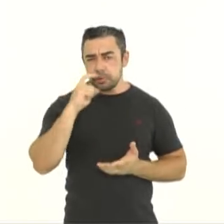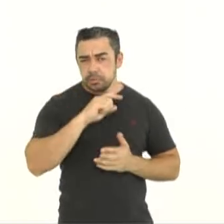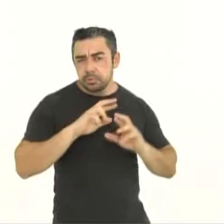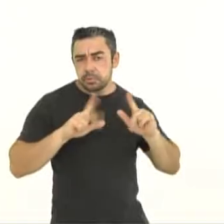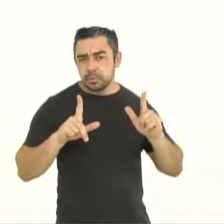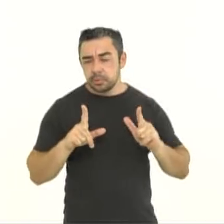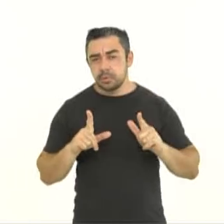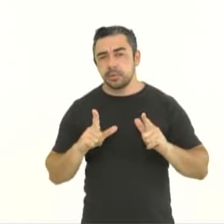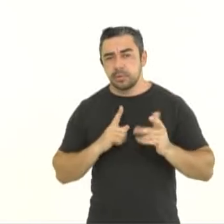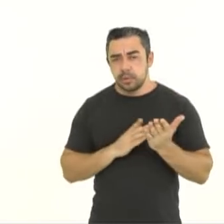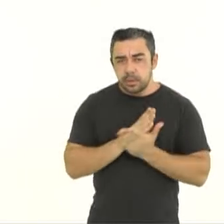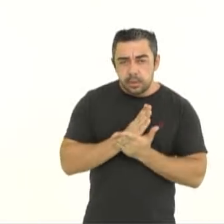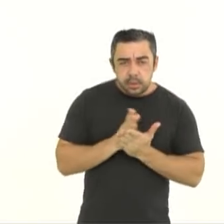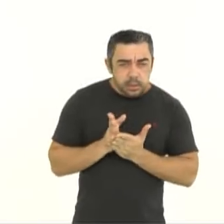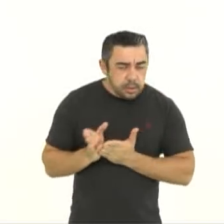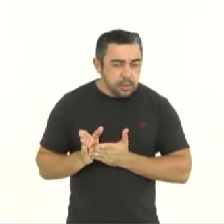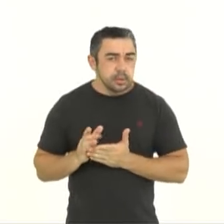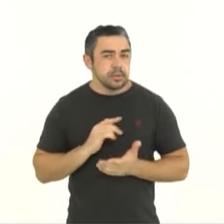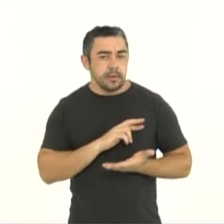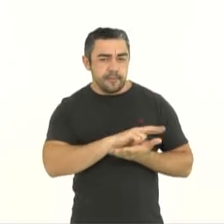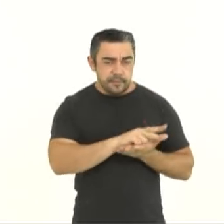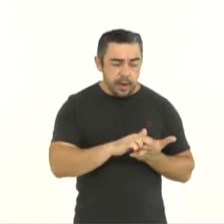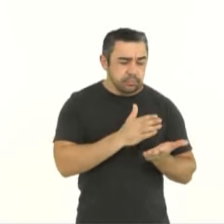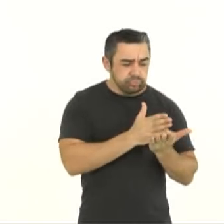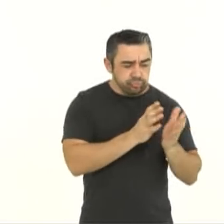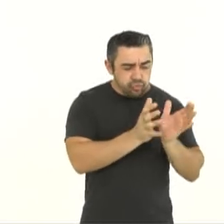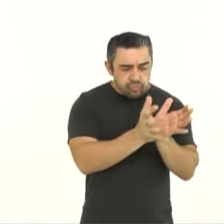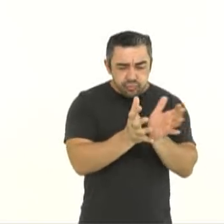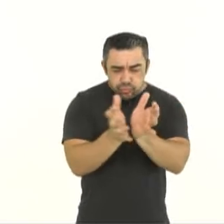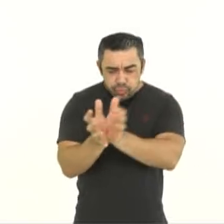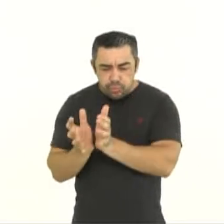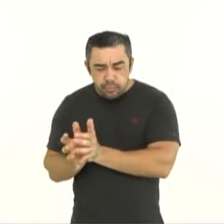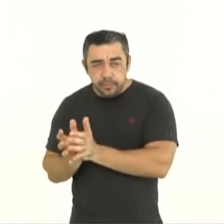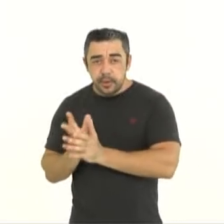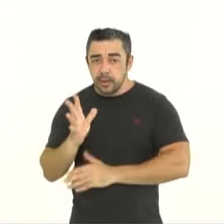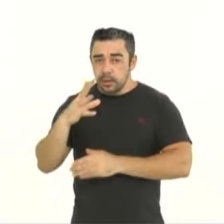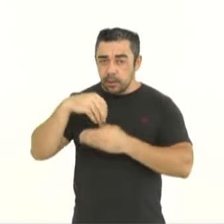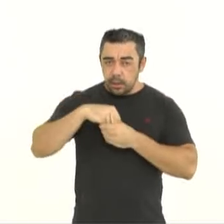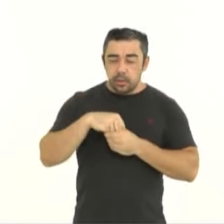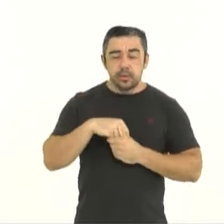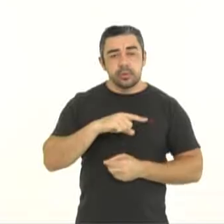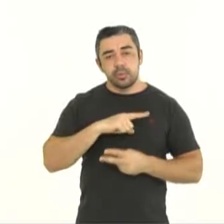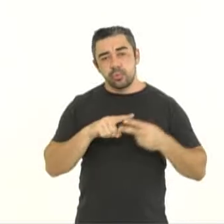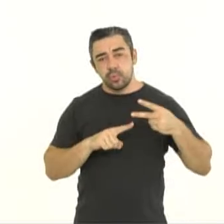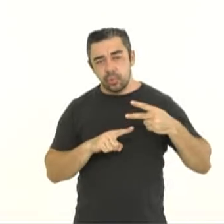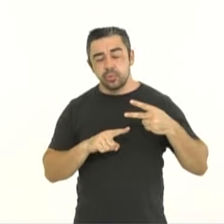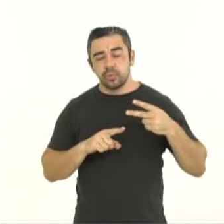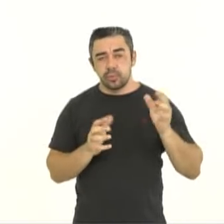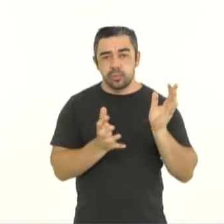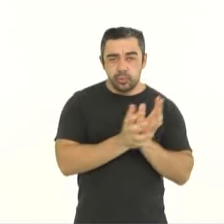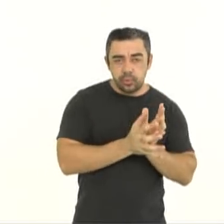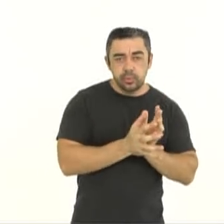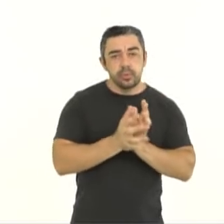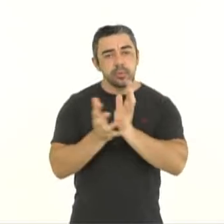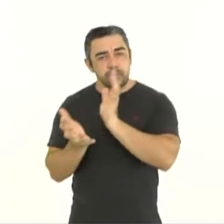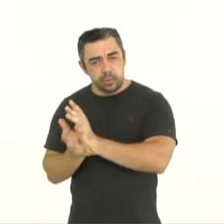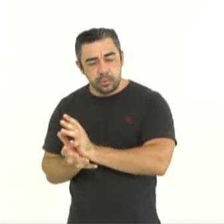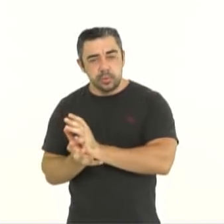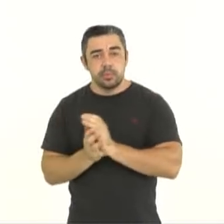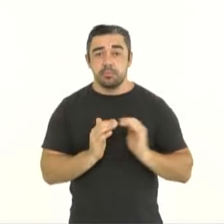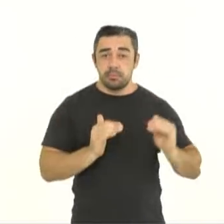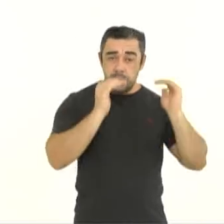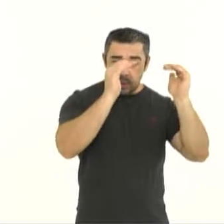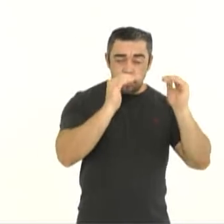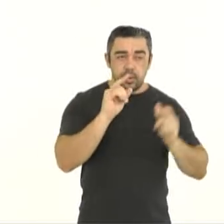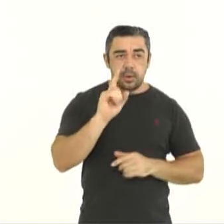e estratificada. Havia várias divisões. Dentro dela, há dois grupos sociais, né, maiores, que